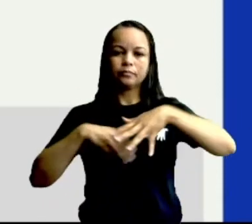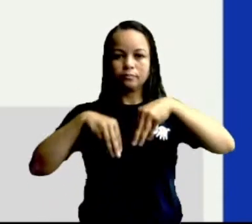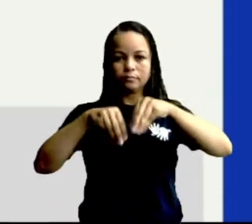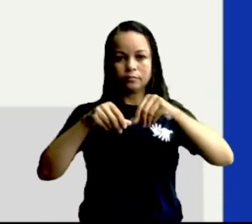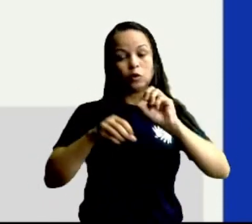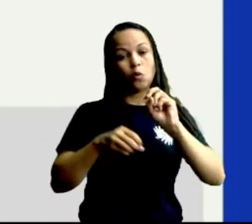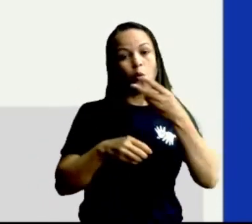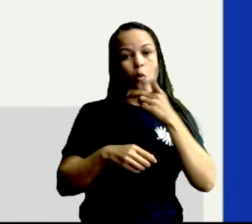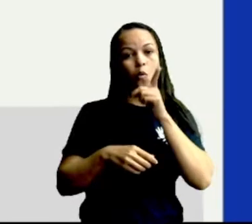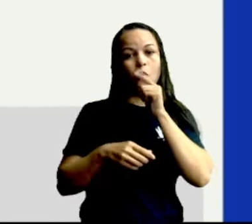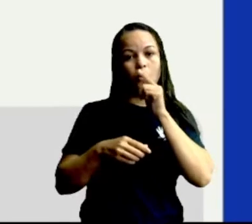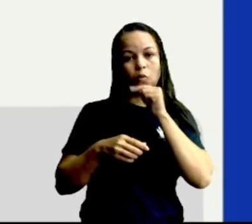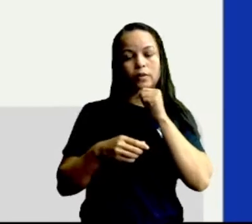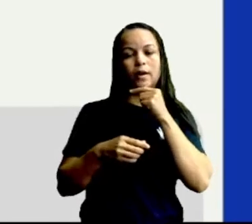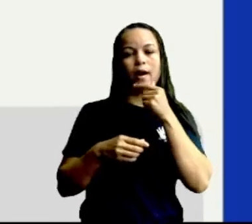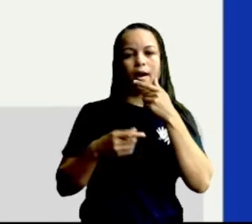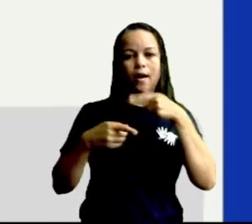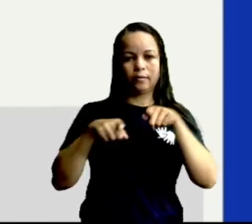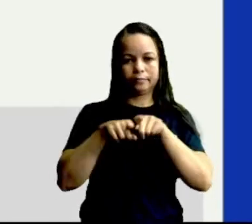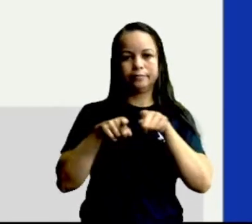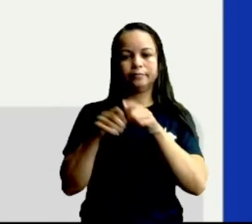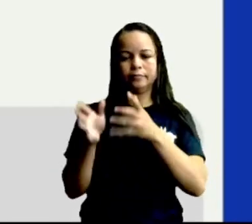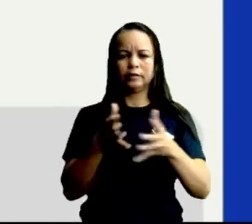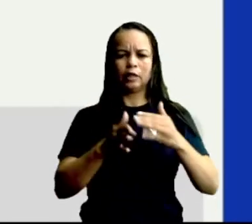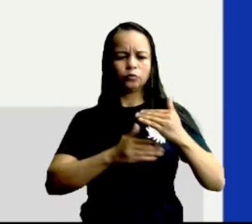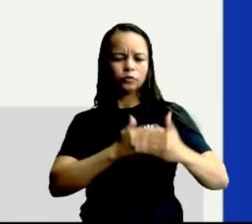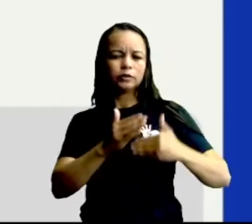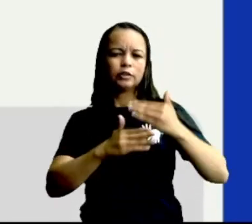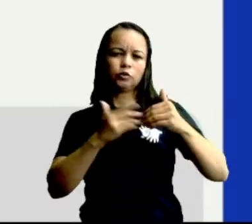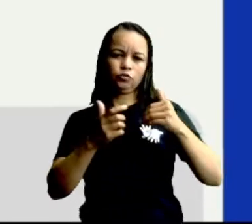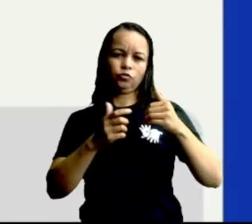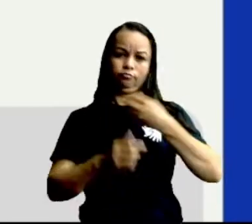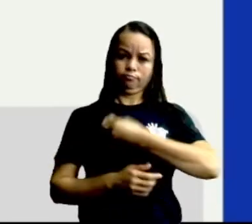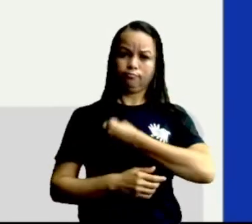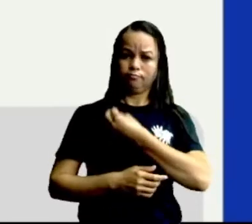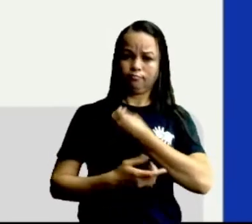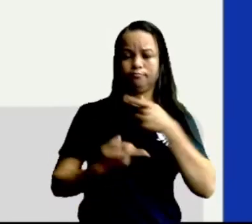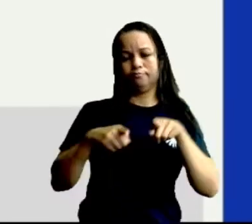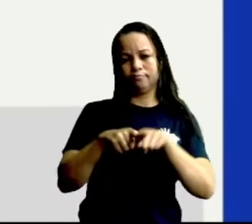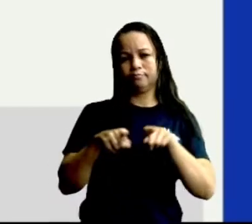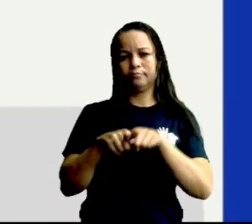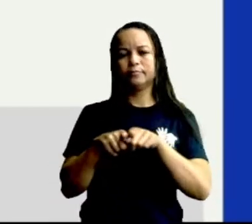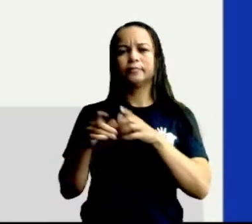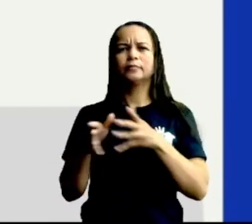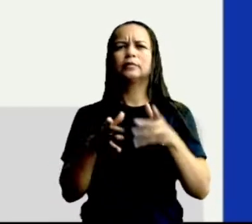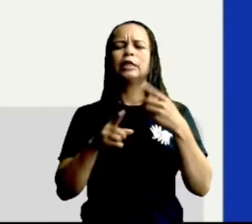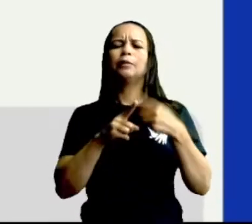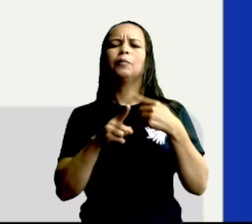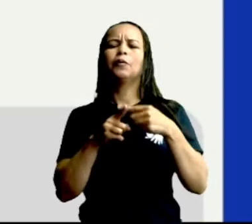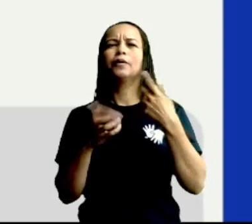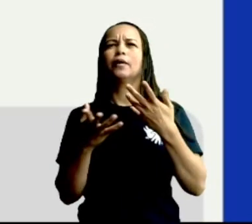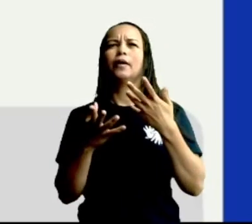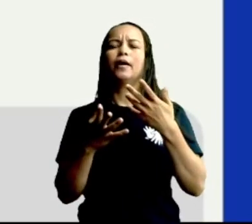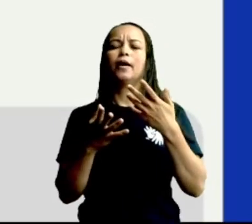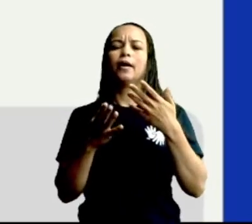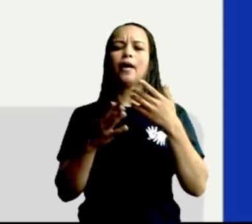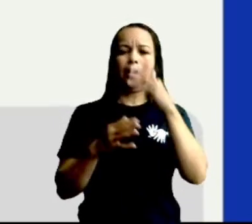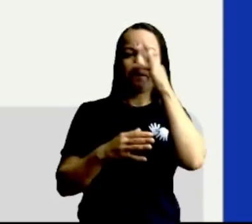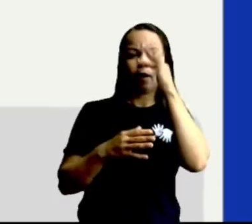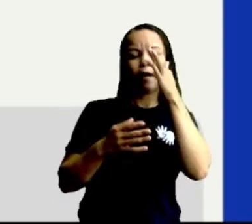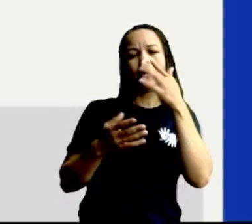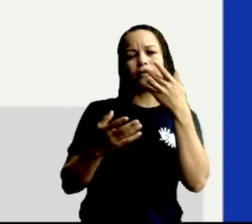aquático. Elas também têm um ciclo de vida, isso mesmo, porque a planta, a gente já viu em outras aulas que ela